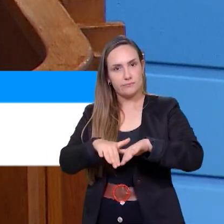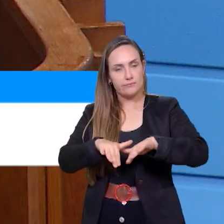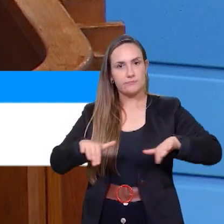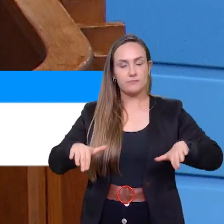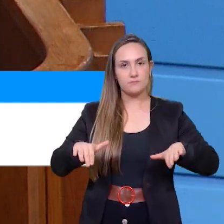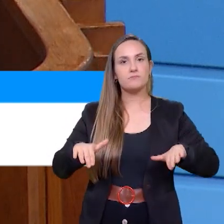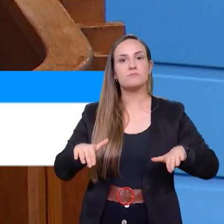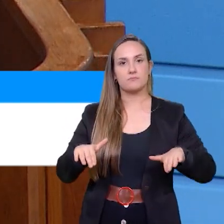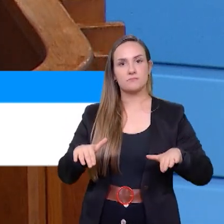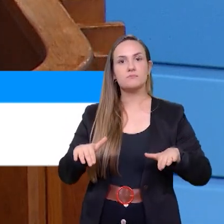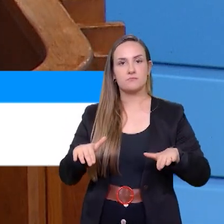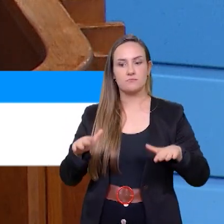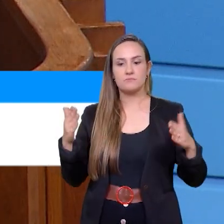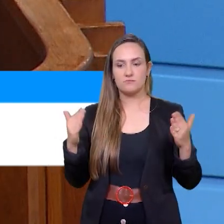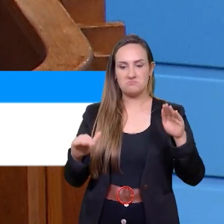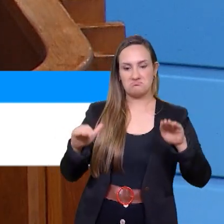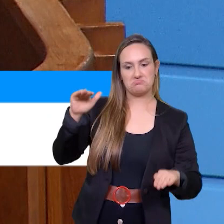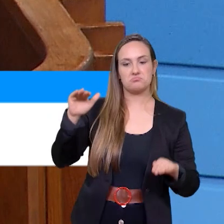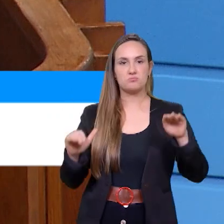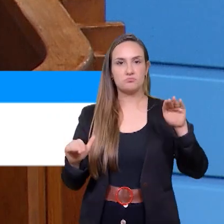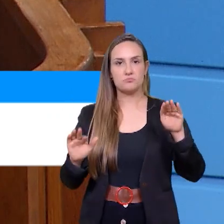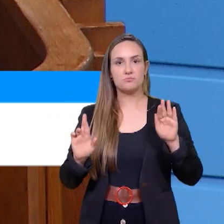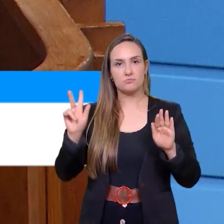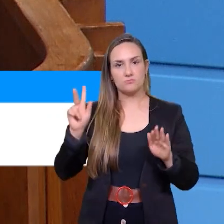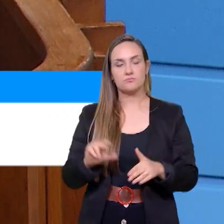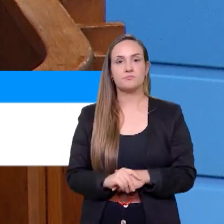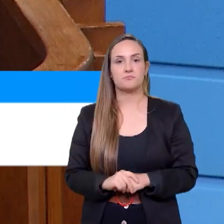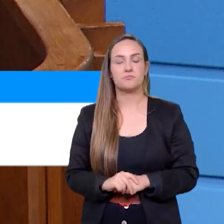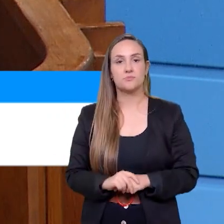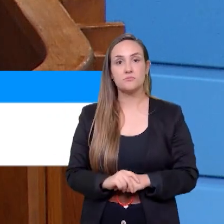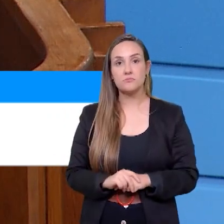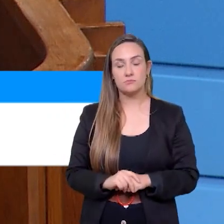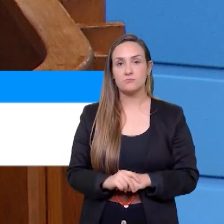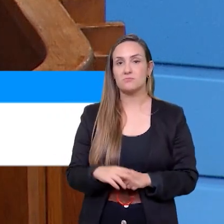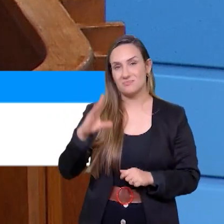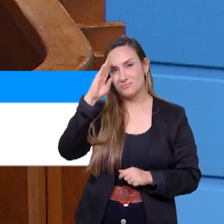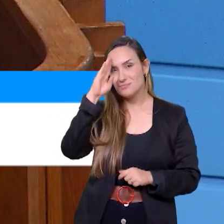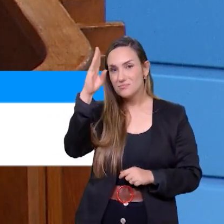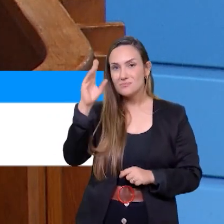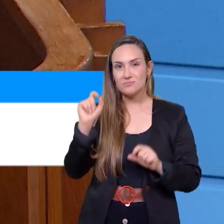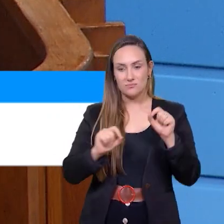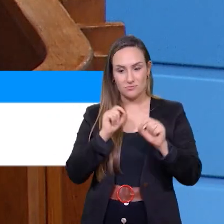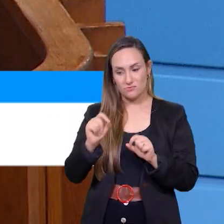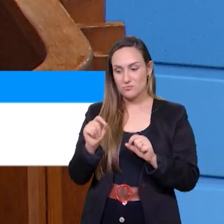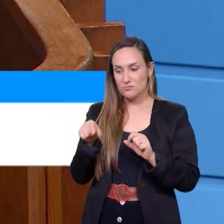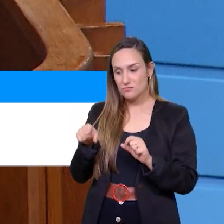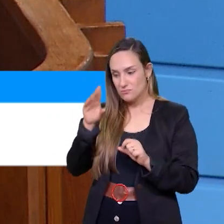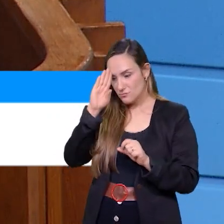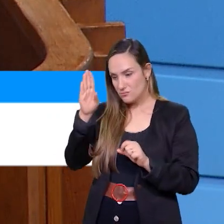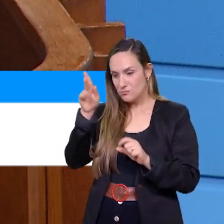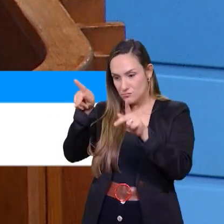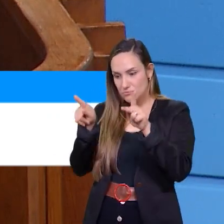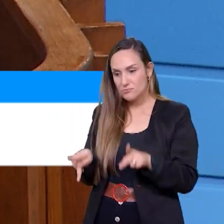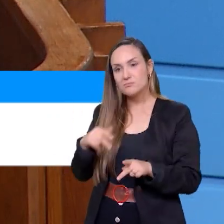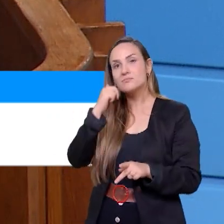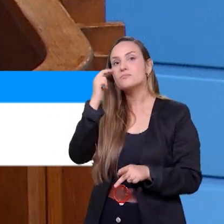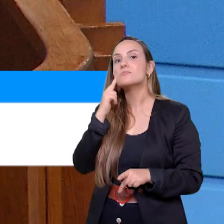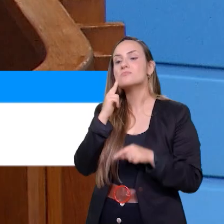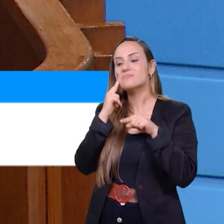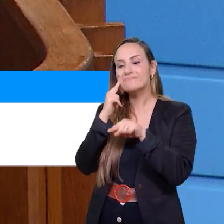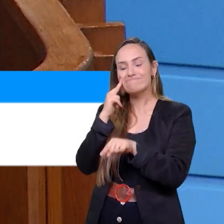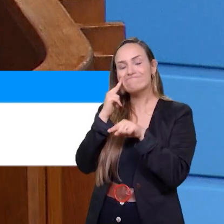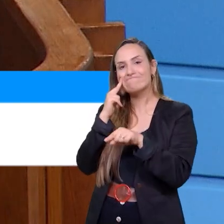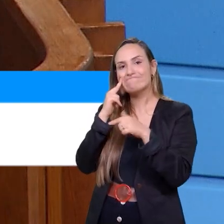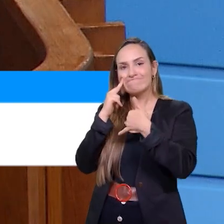que estimularam o preconceito e que aumentaram a desigualdade. A desigualdade principalmente do povo